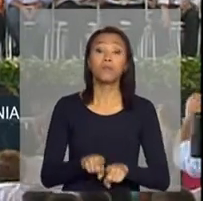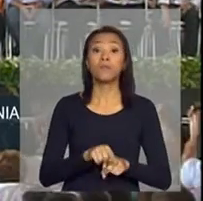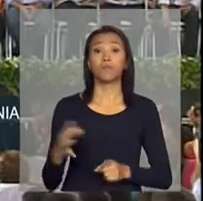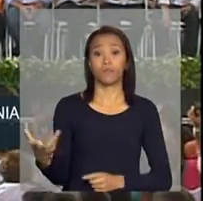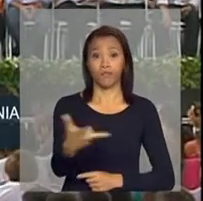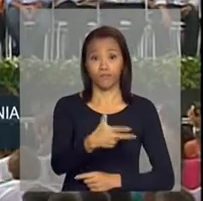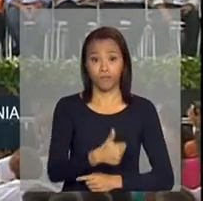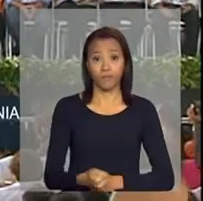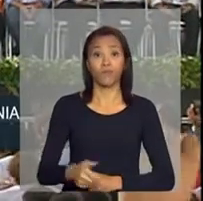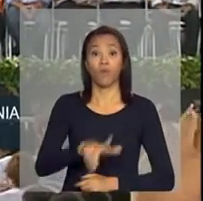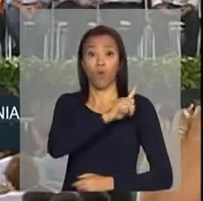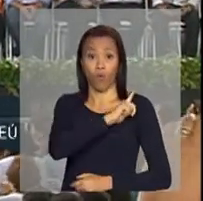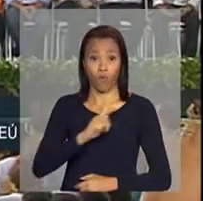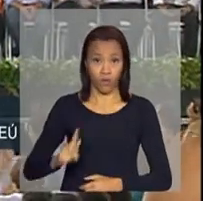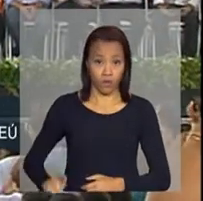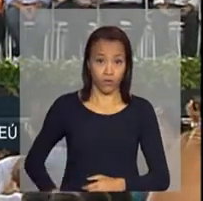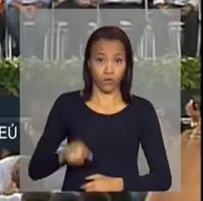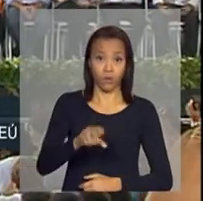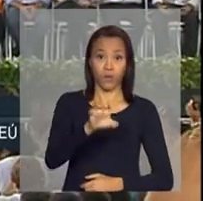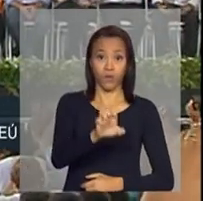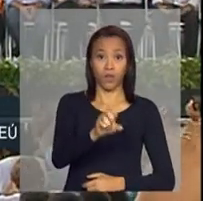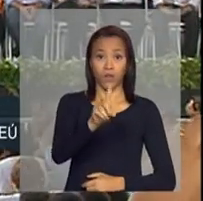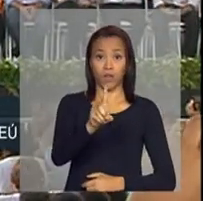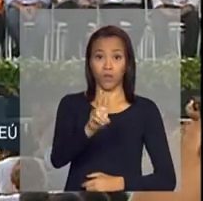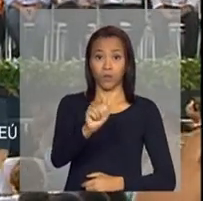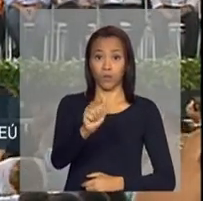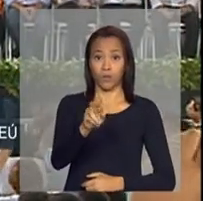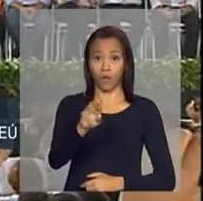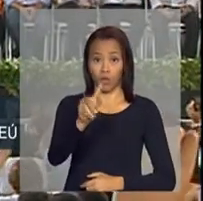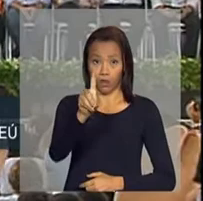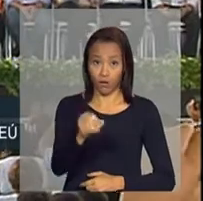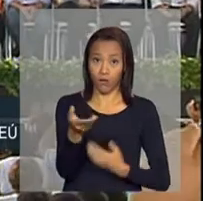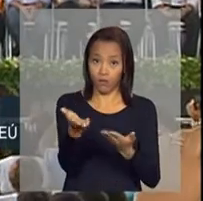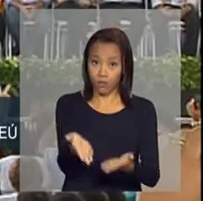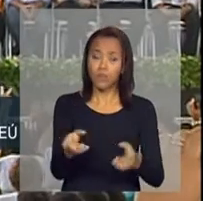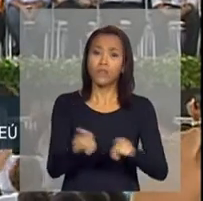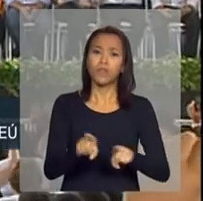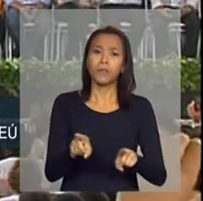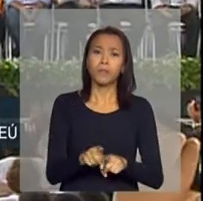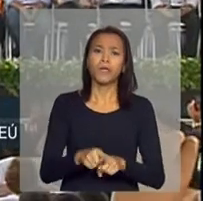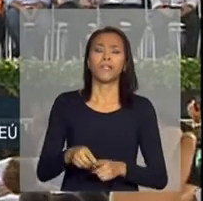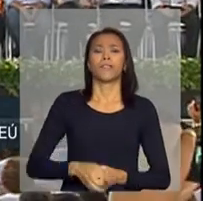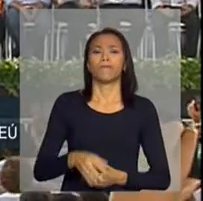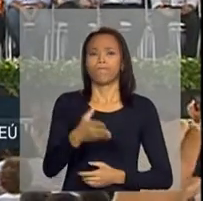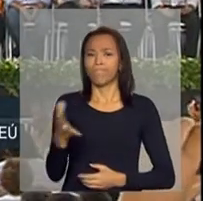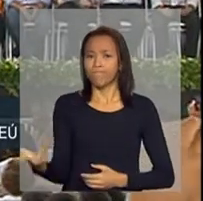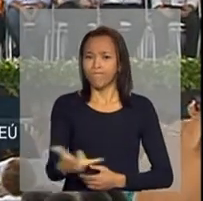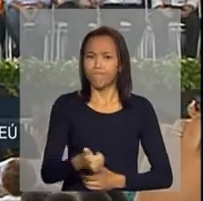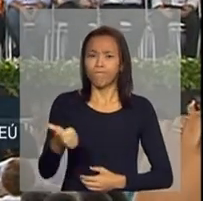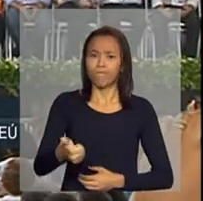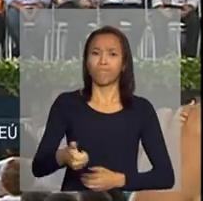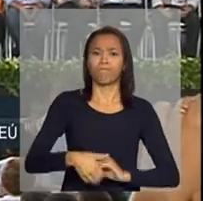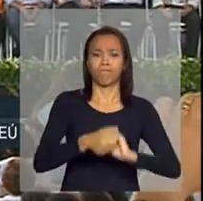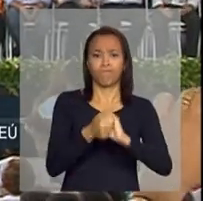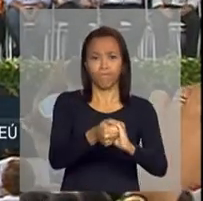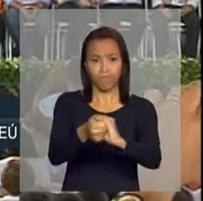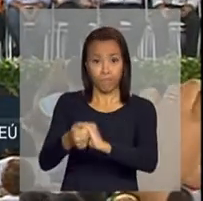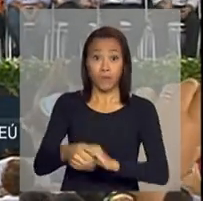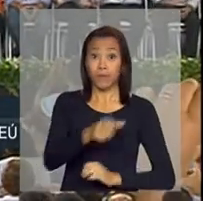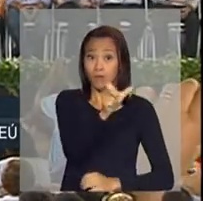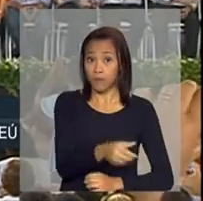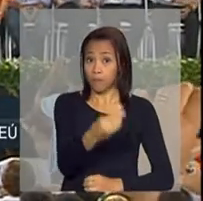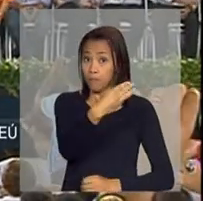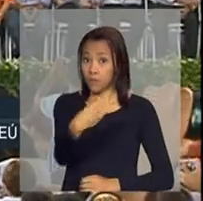excelentíssimo senhor Governador Eduardo Campos, excelentíssimos senhores ministros, senadores,